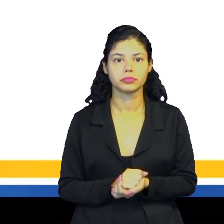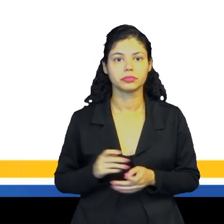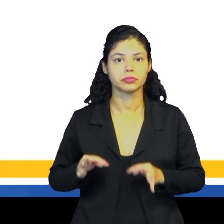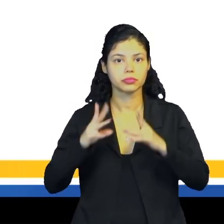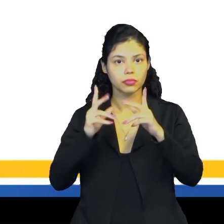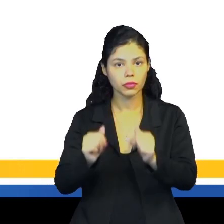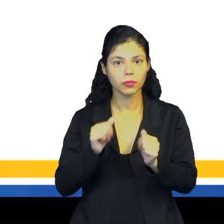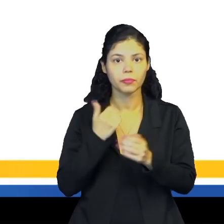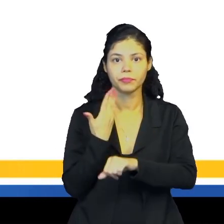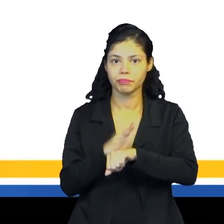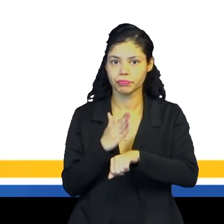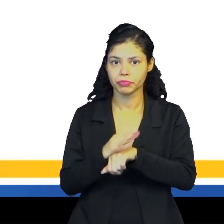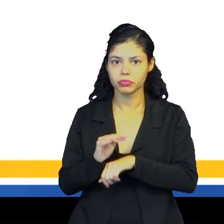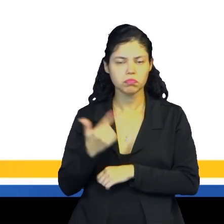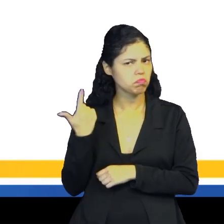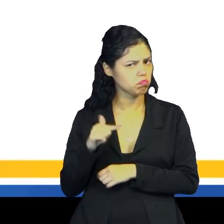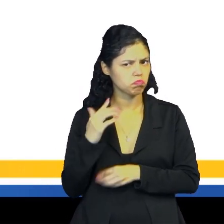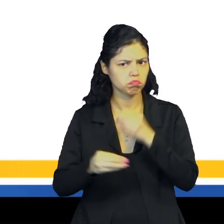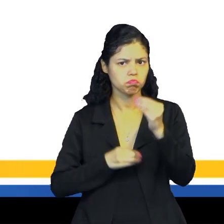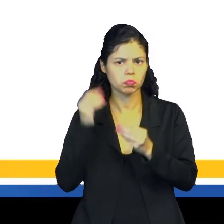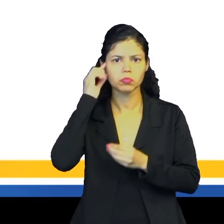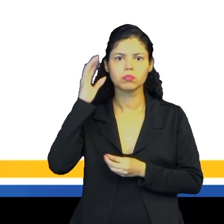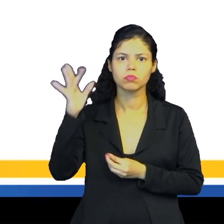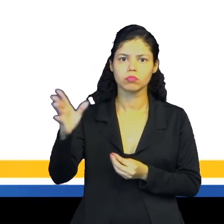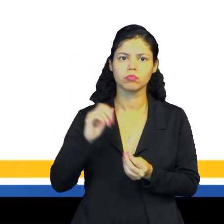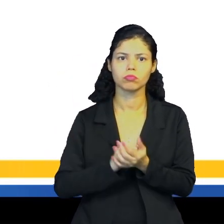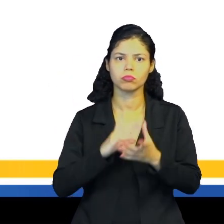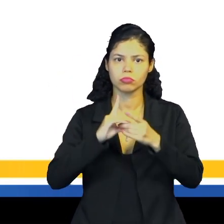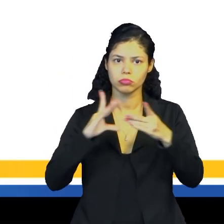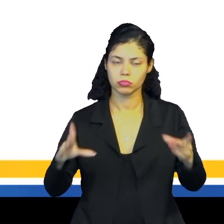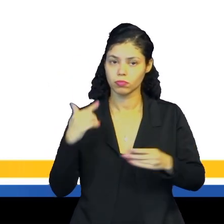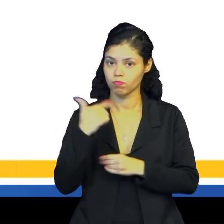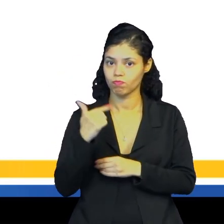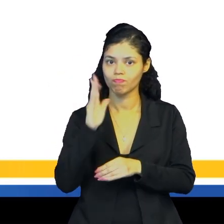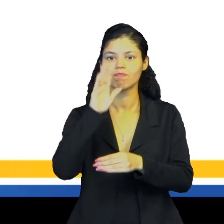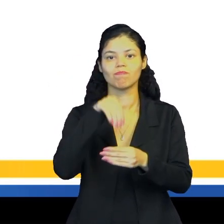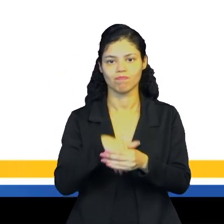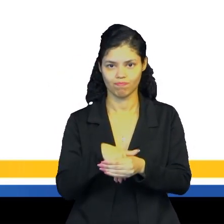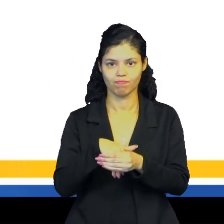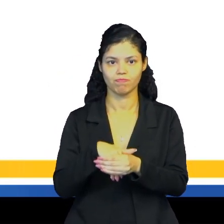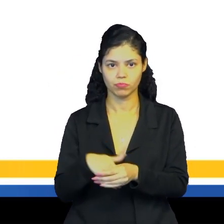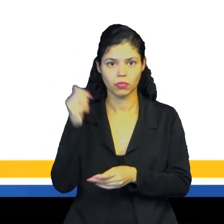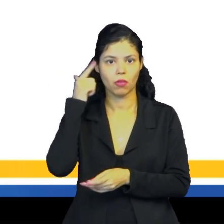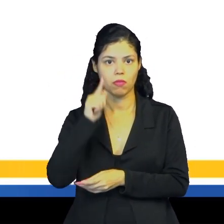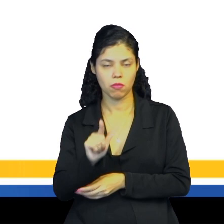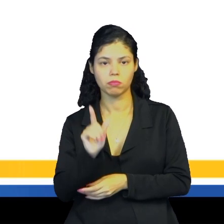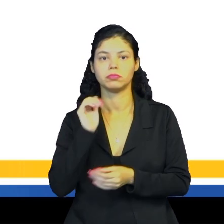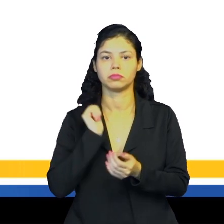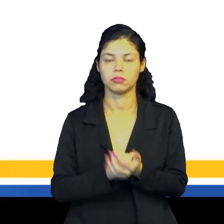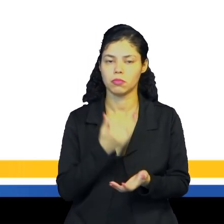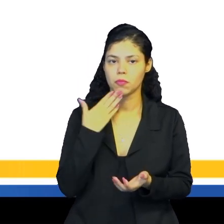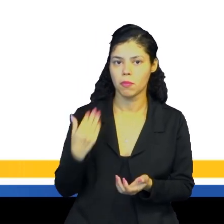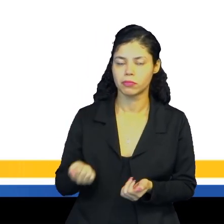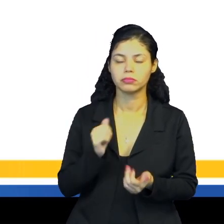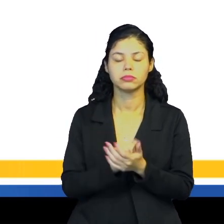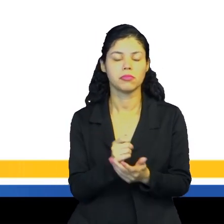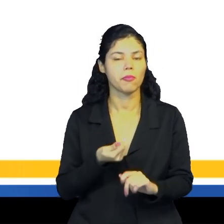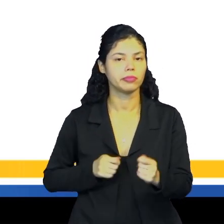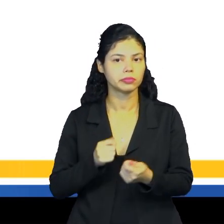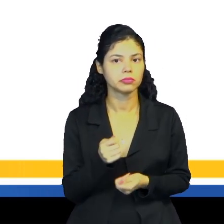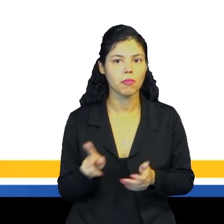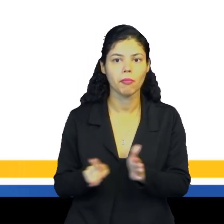De todo modo, é praticamente impossível imaginar uma democracia sem voto. E para garantir a efetividade desse mecanismo,